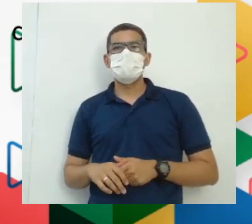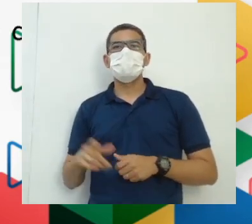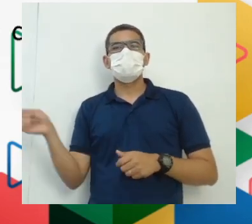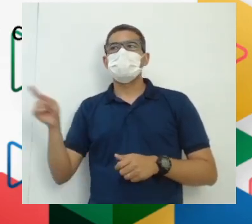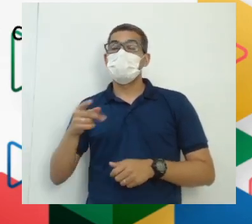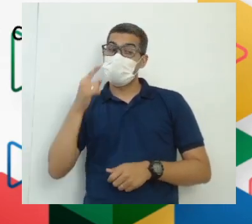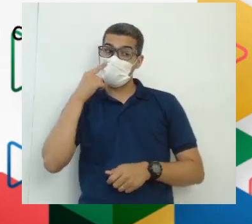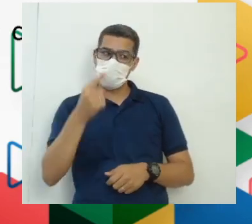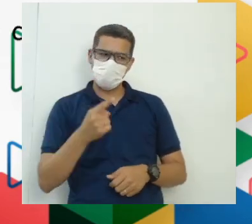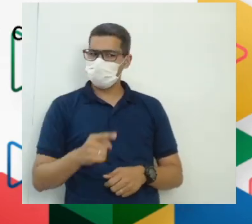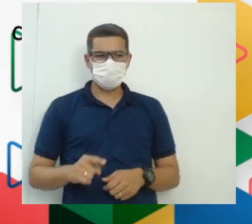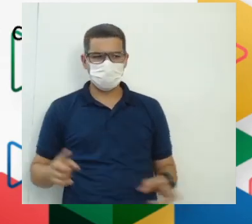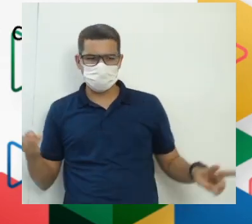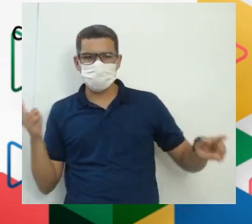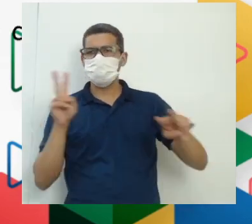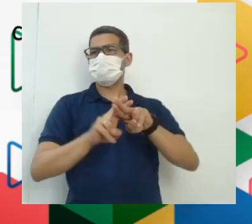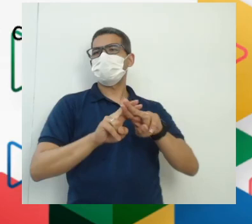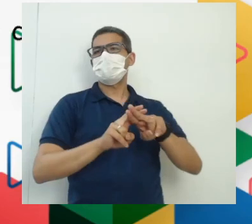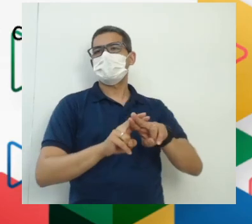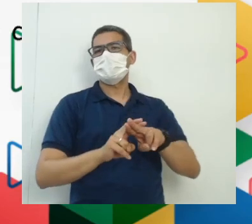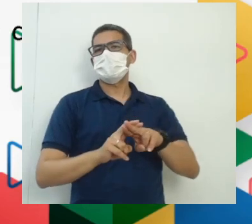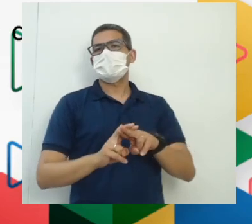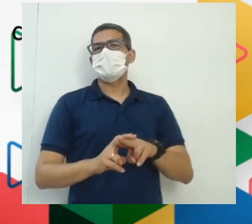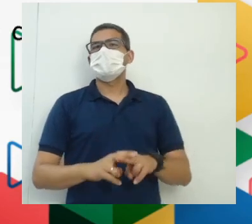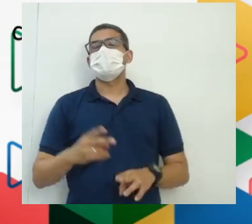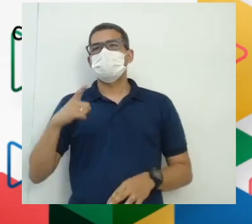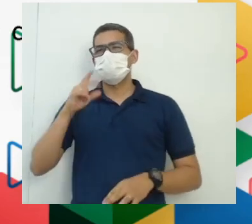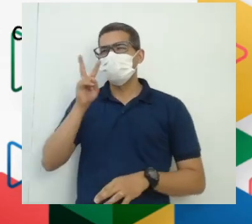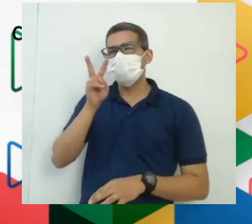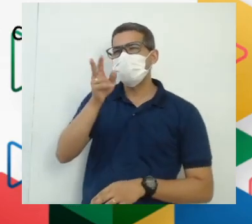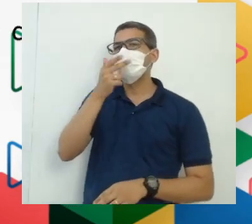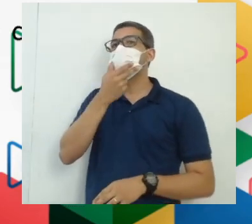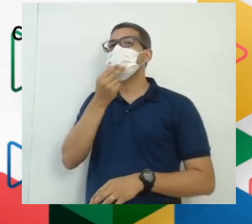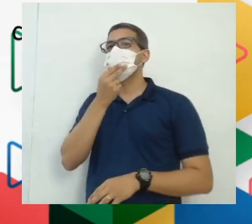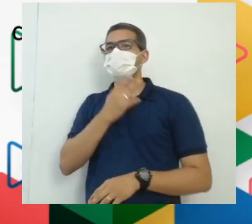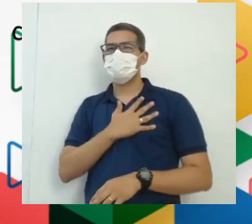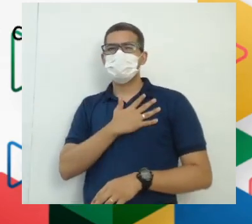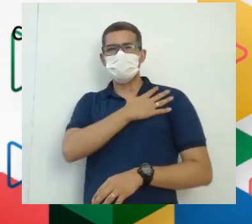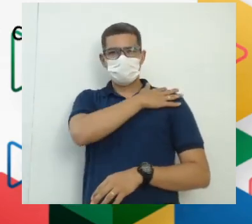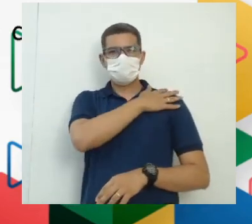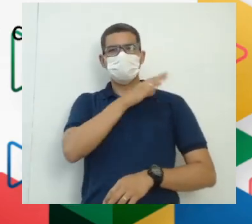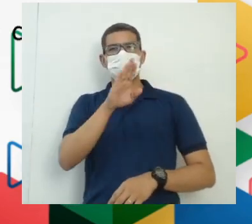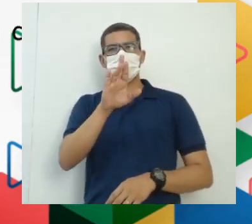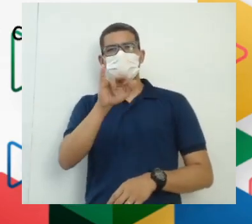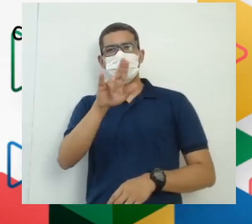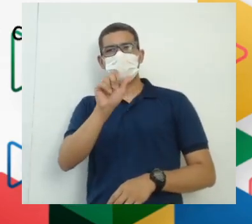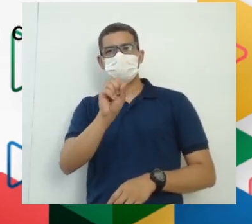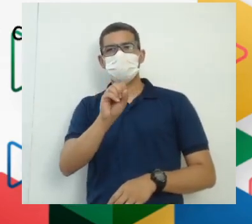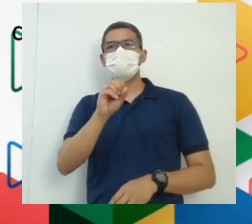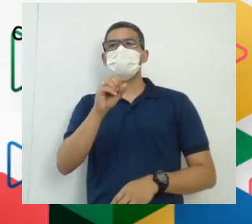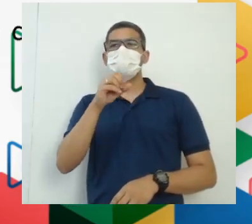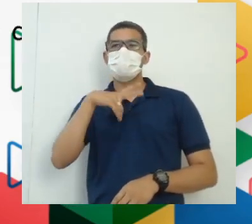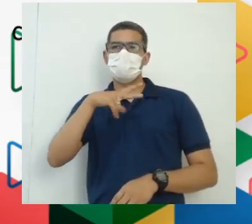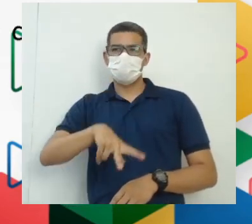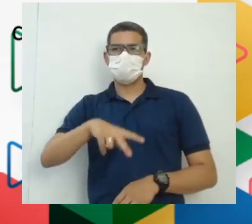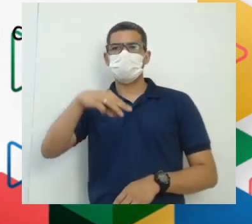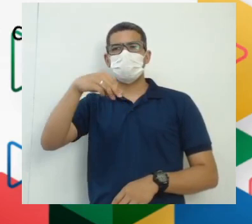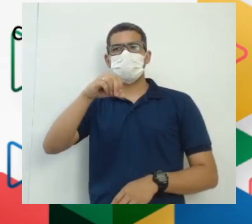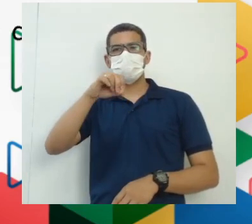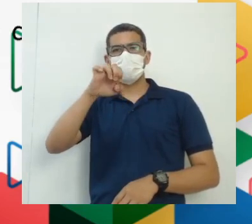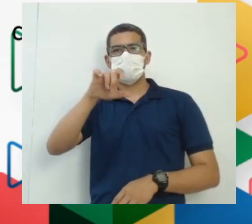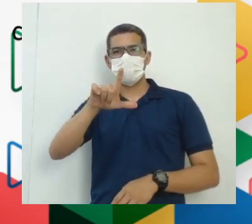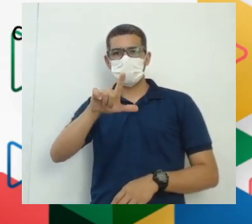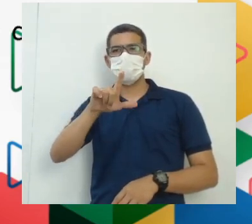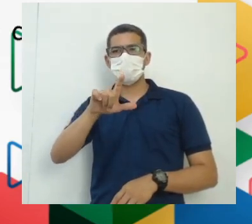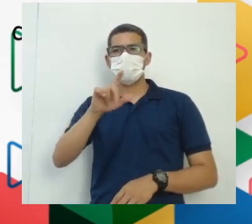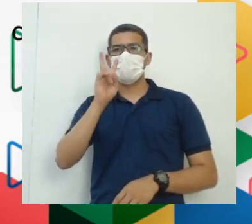disse, opa! Isso culminou com o assassinato do brigadeiro português Manuel Joaquim Barbosa de Castro, responsável